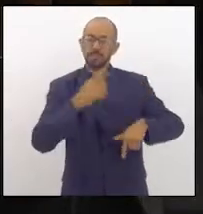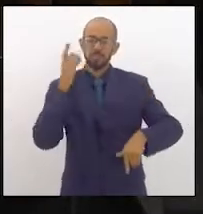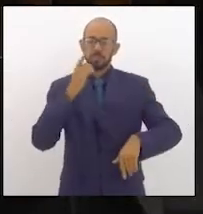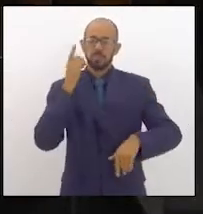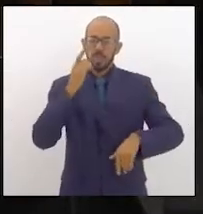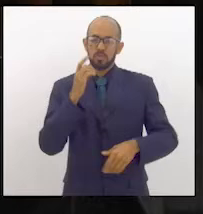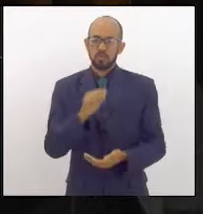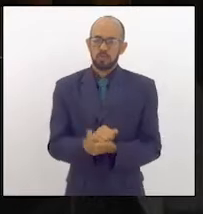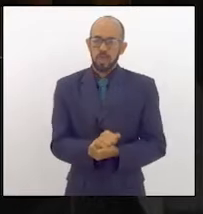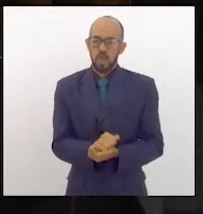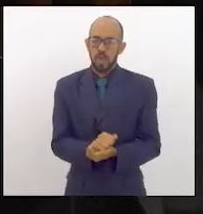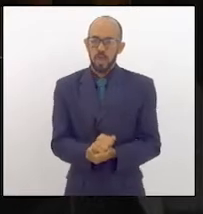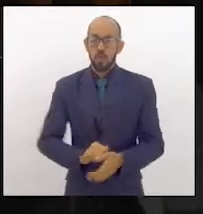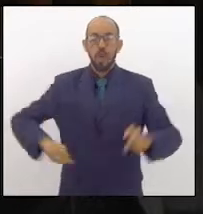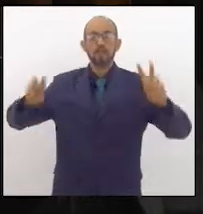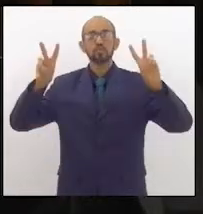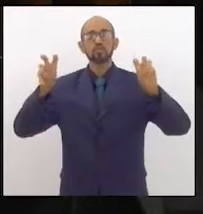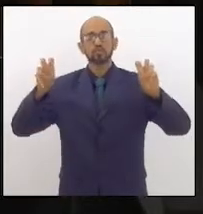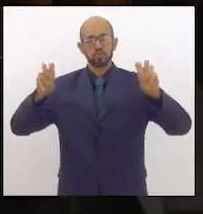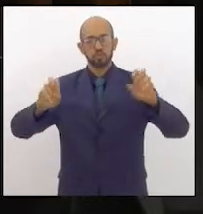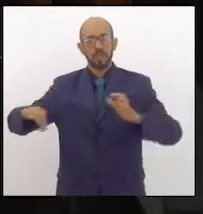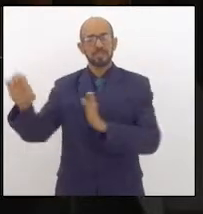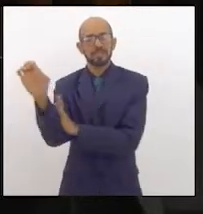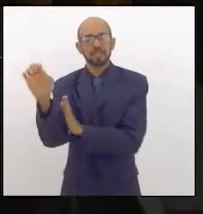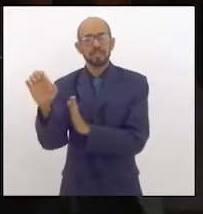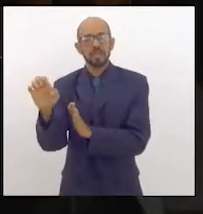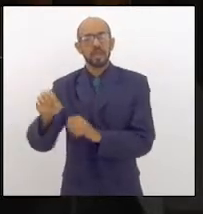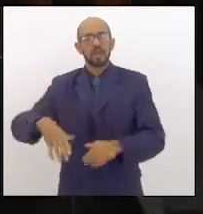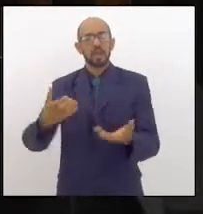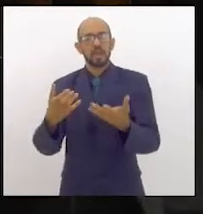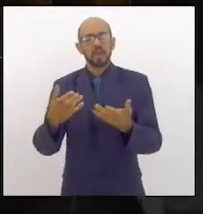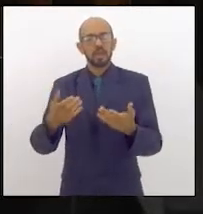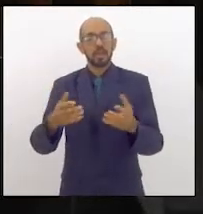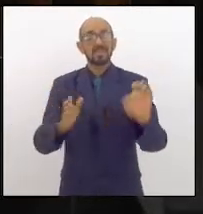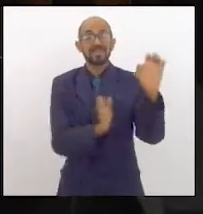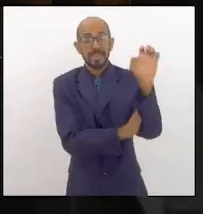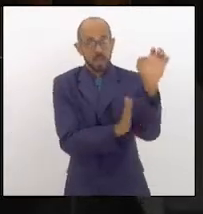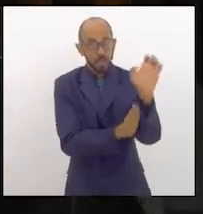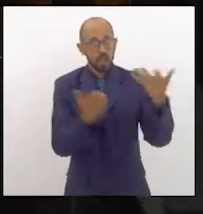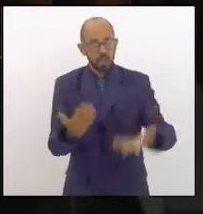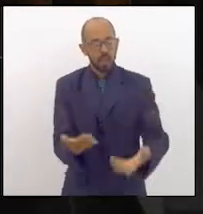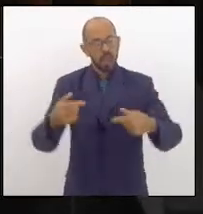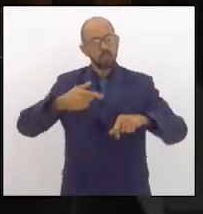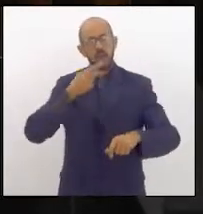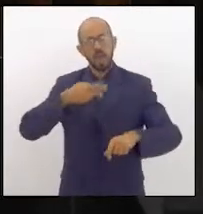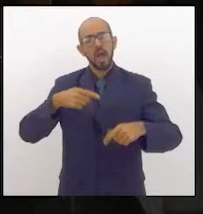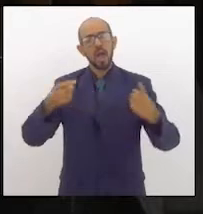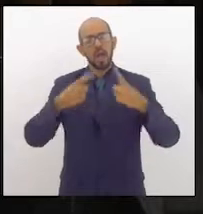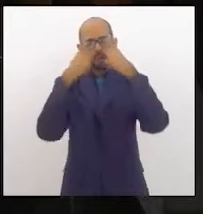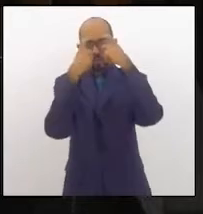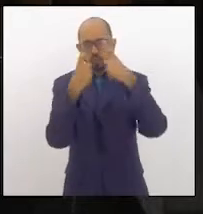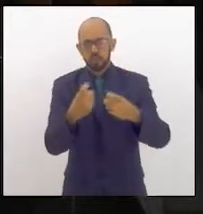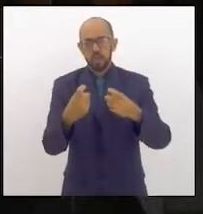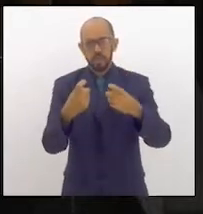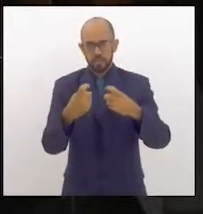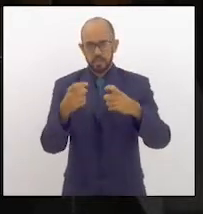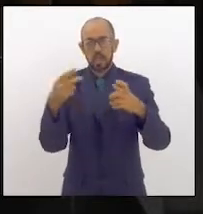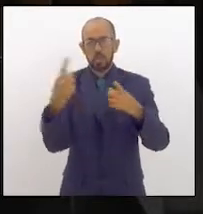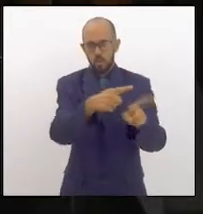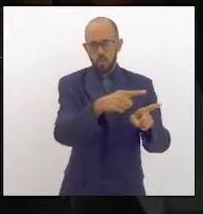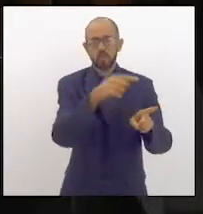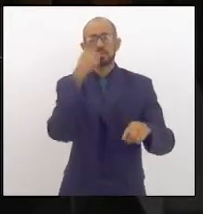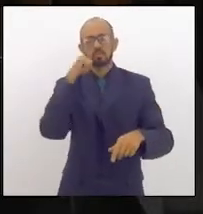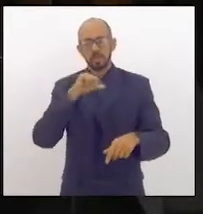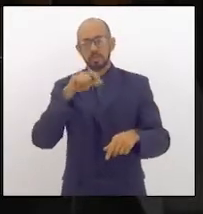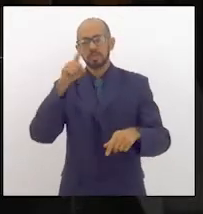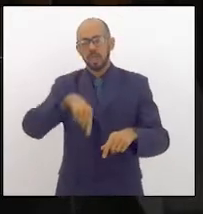trazendo aqui para esse Poliana Qual é a pauta dos gerentes das mulheres é a pauta no Combate à violência obstétrica EA